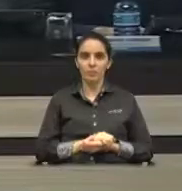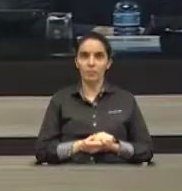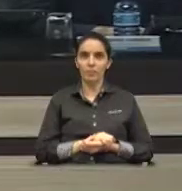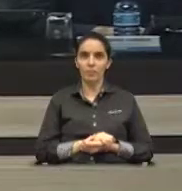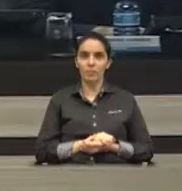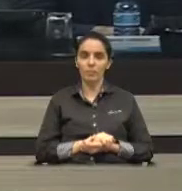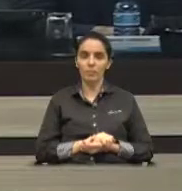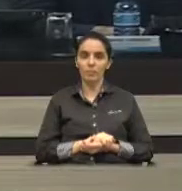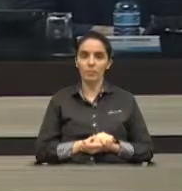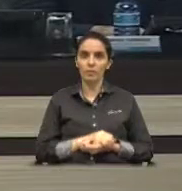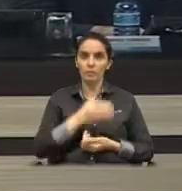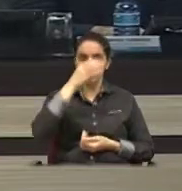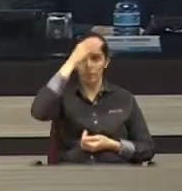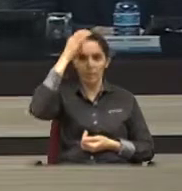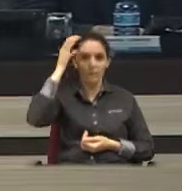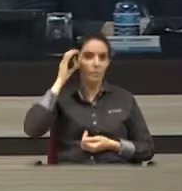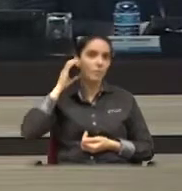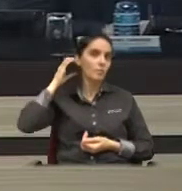Carolina Pontes.